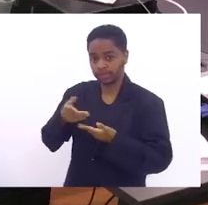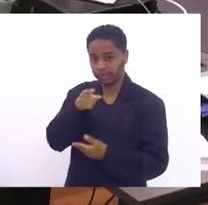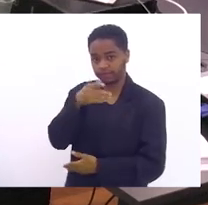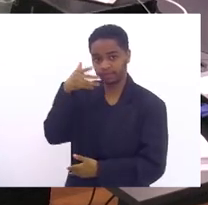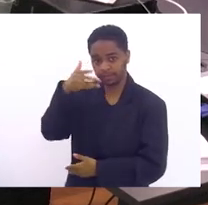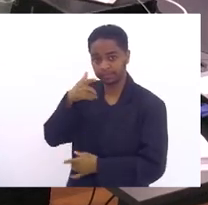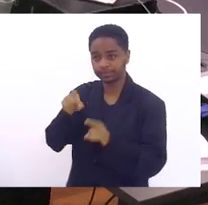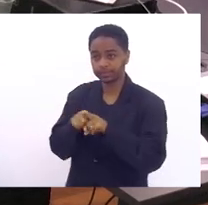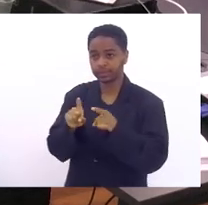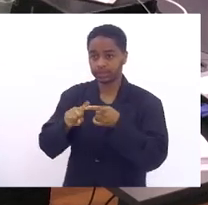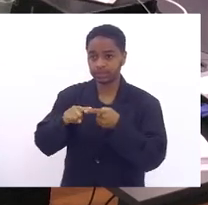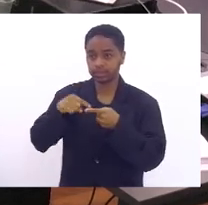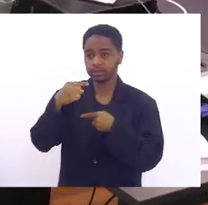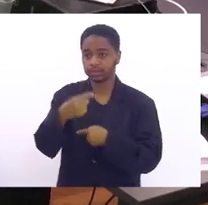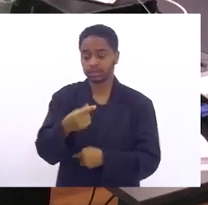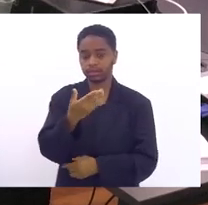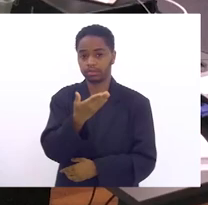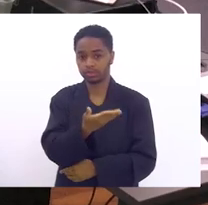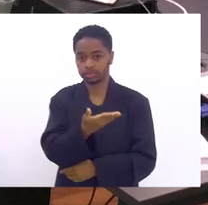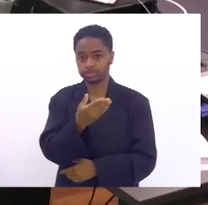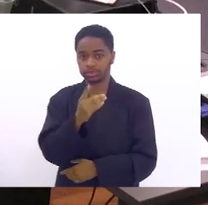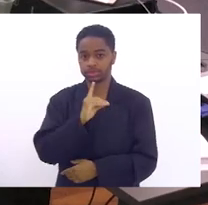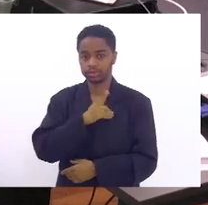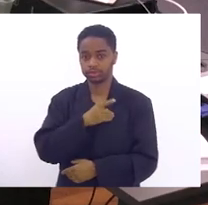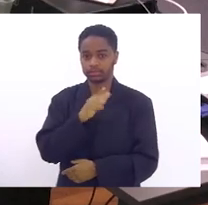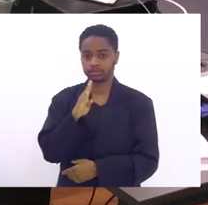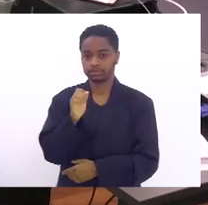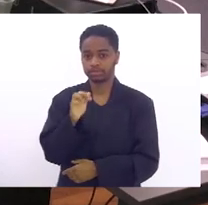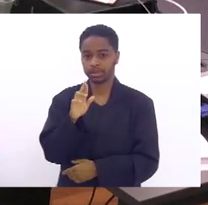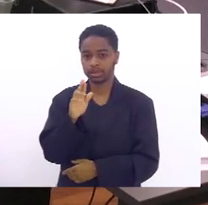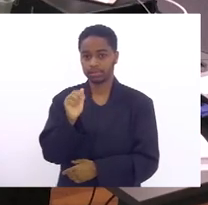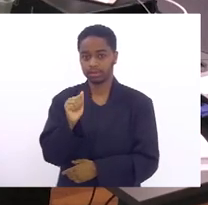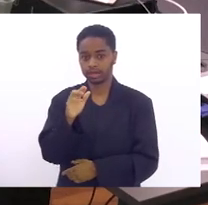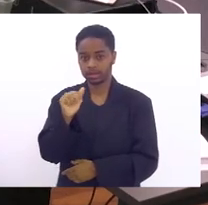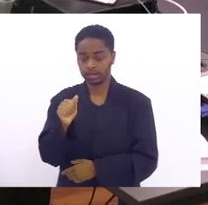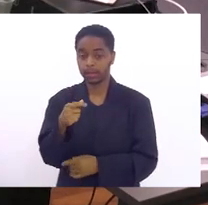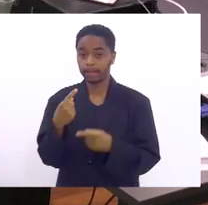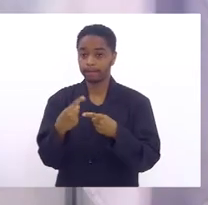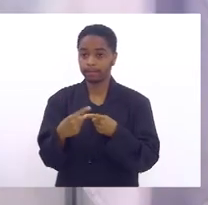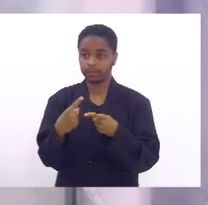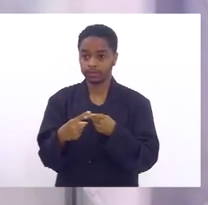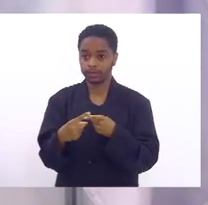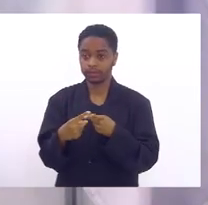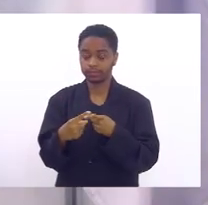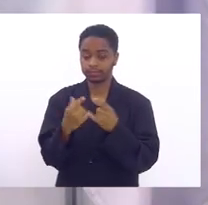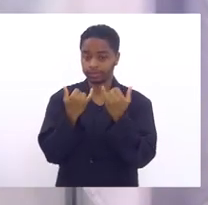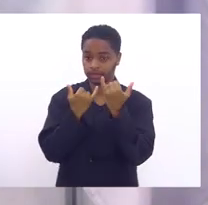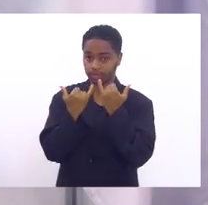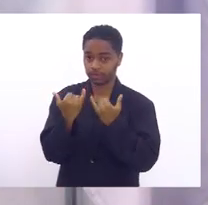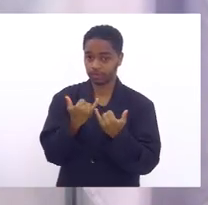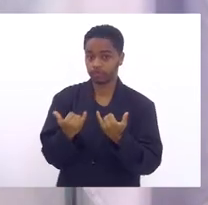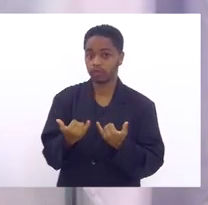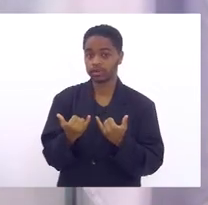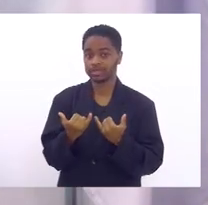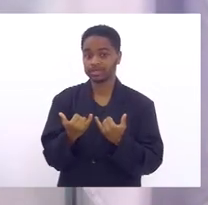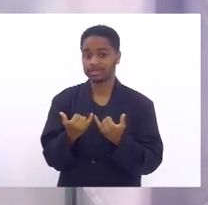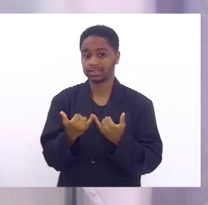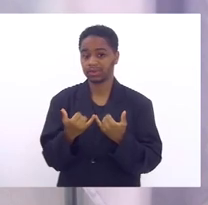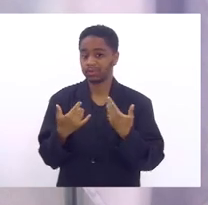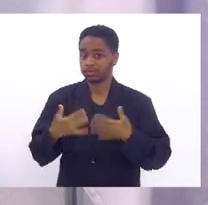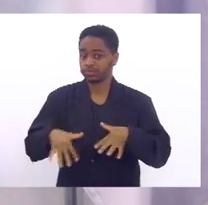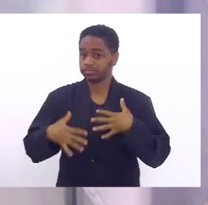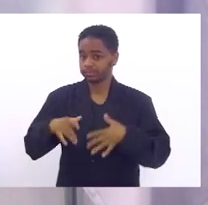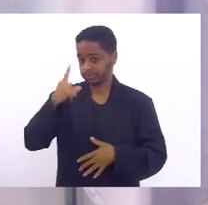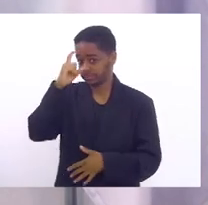eh da da delegada Bárbara lomba porque esses dados tão cruéis eles têm